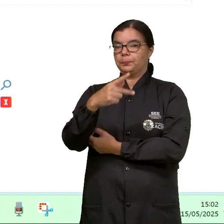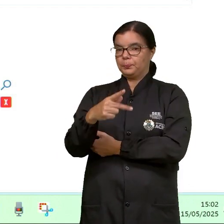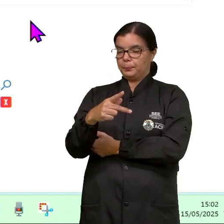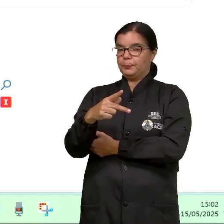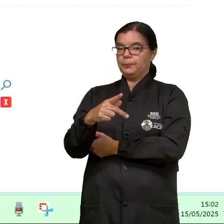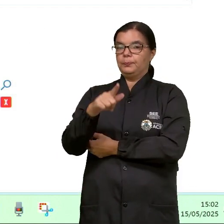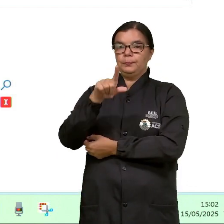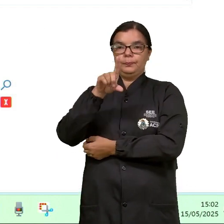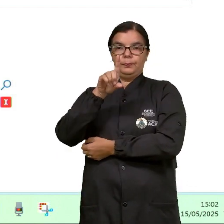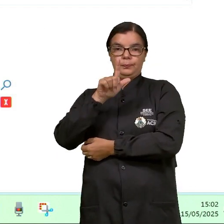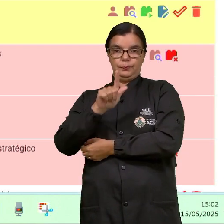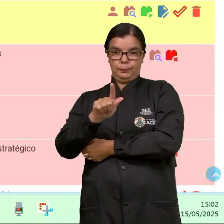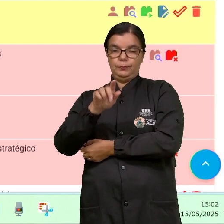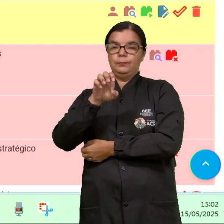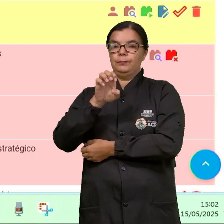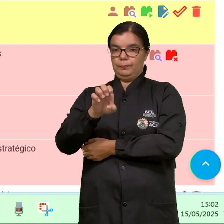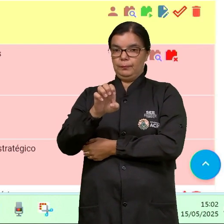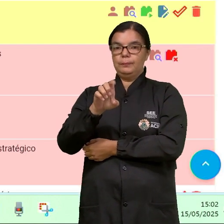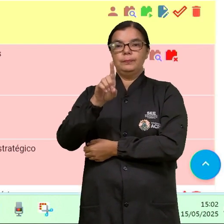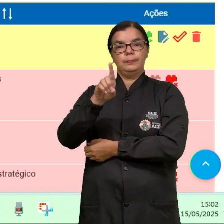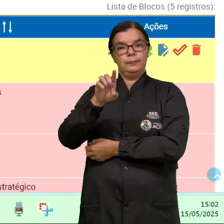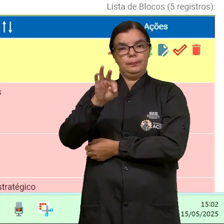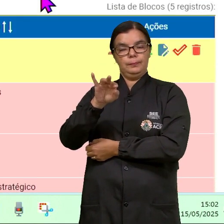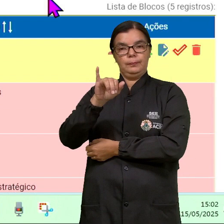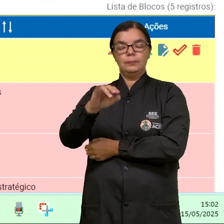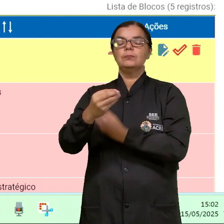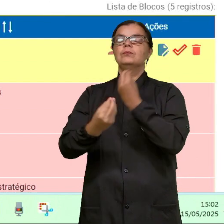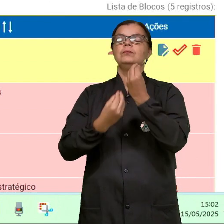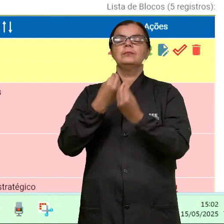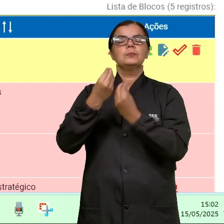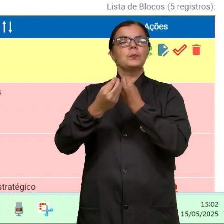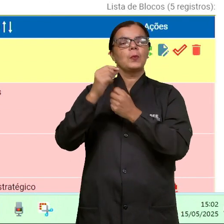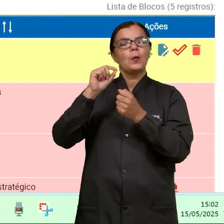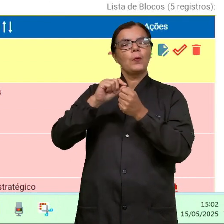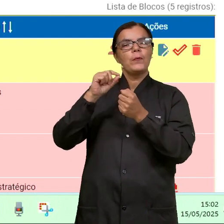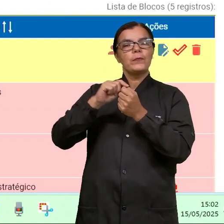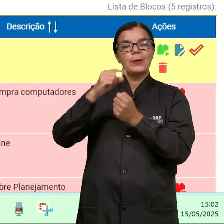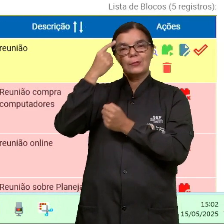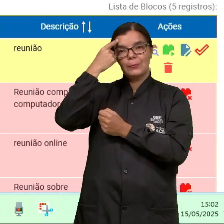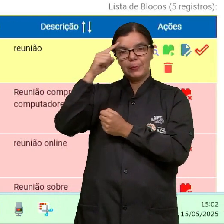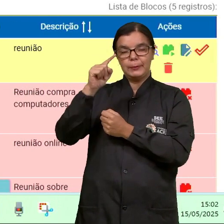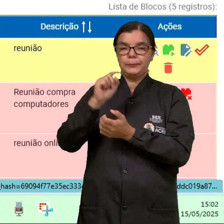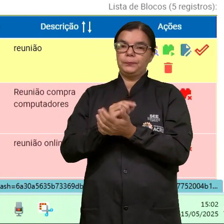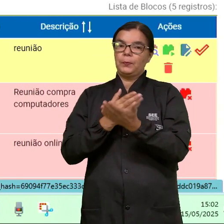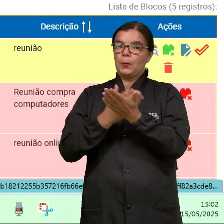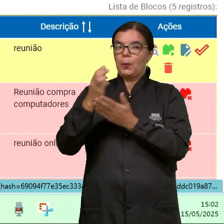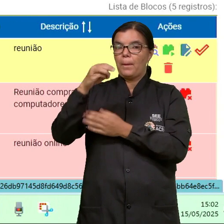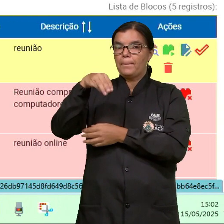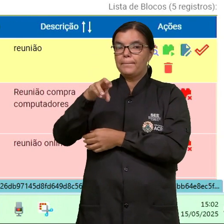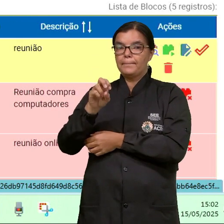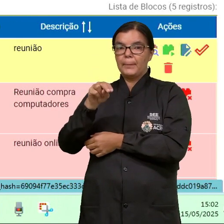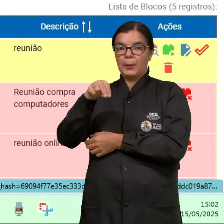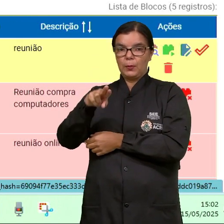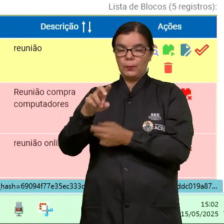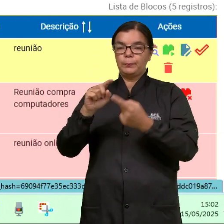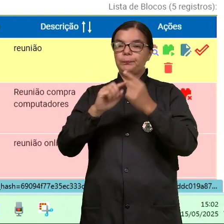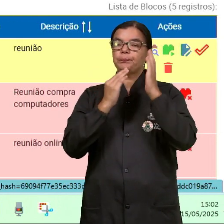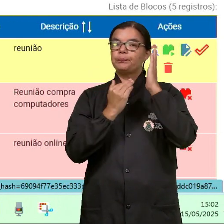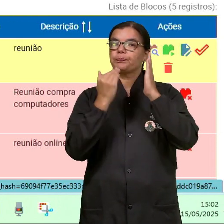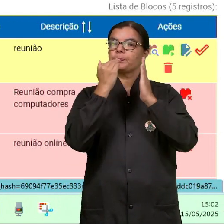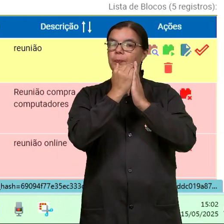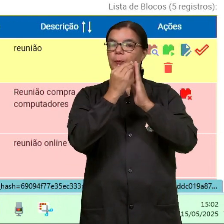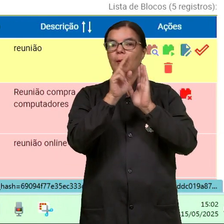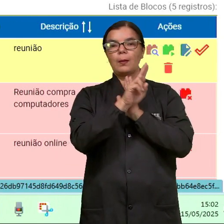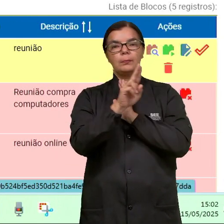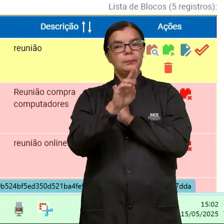DTI, tá? Então, como é que eu faço para me criar? Então, de novo, menu. Lá em cima temos